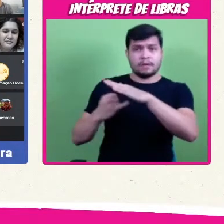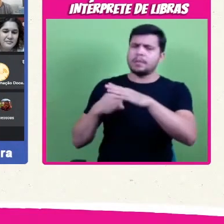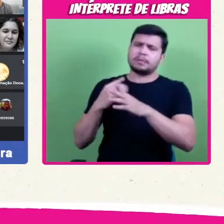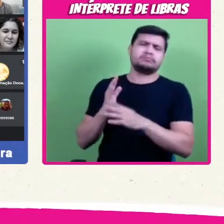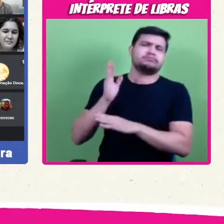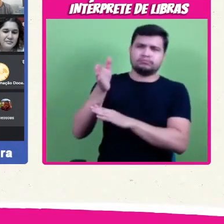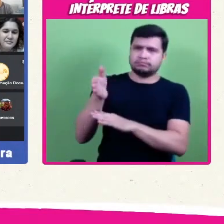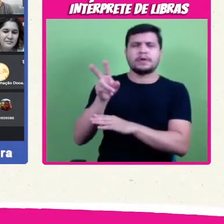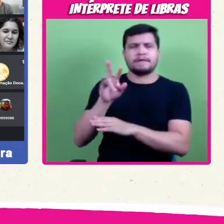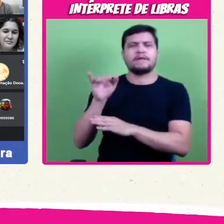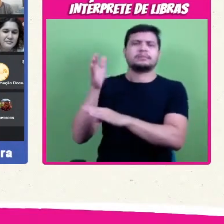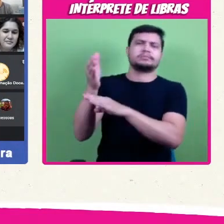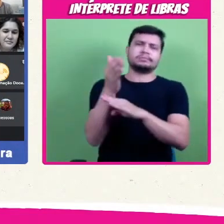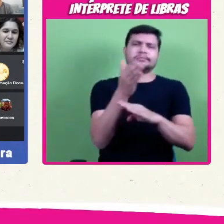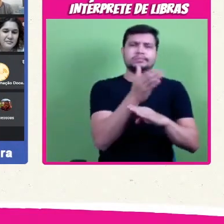E fazer,